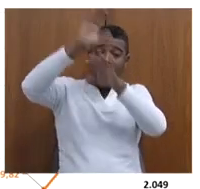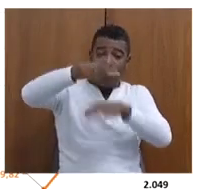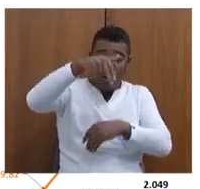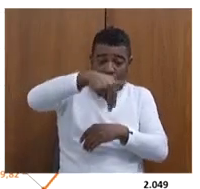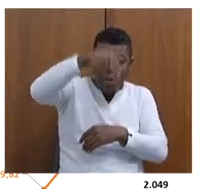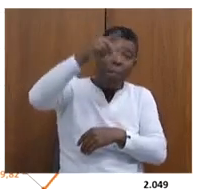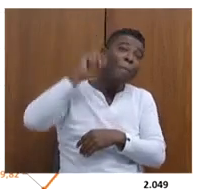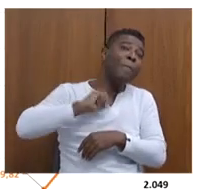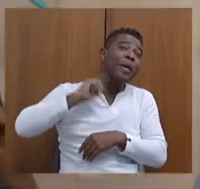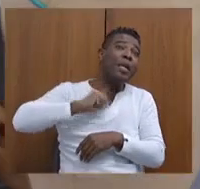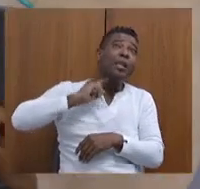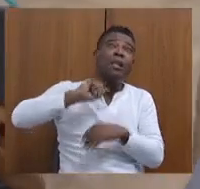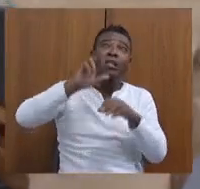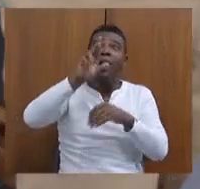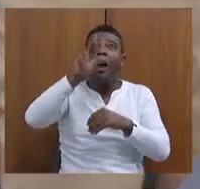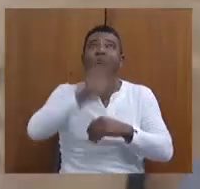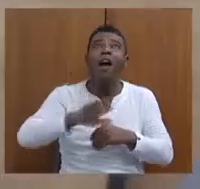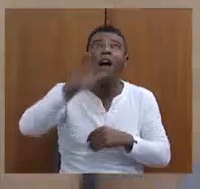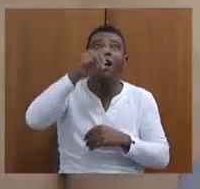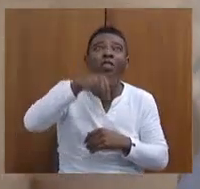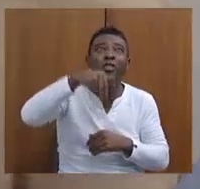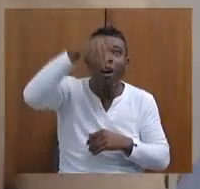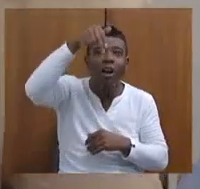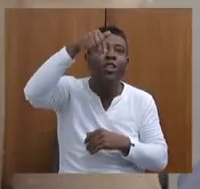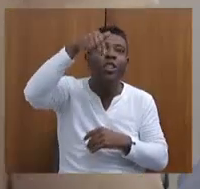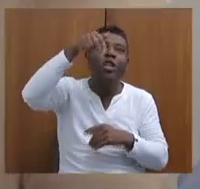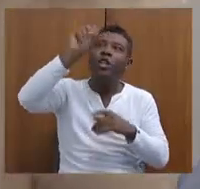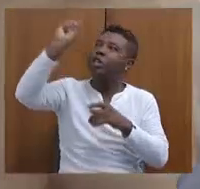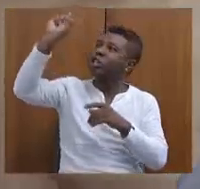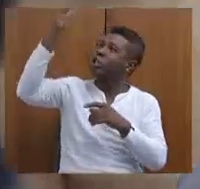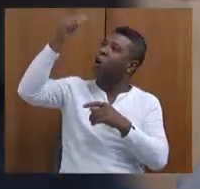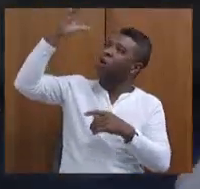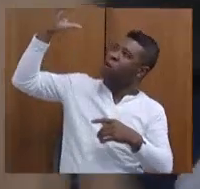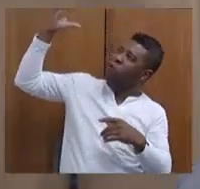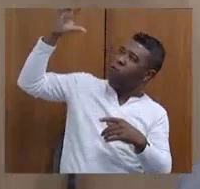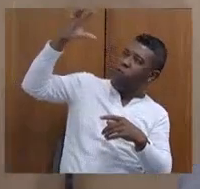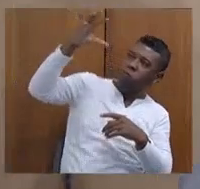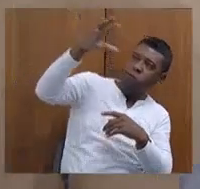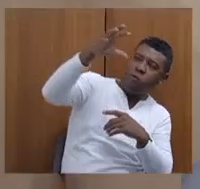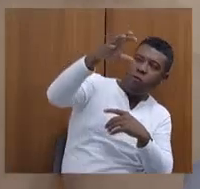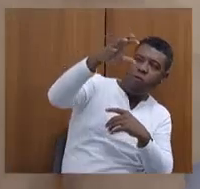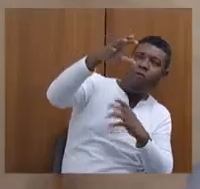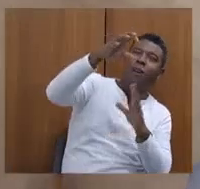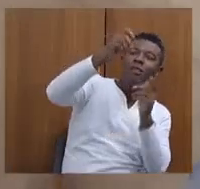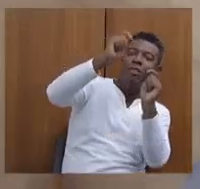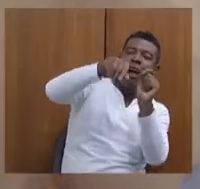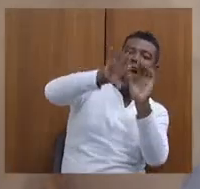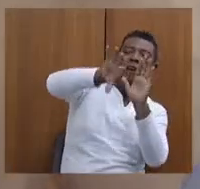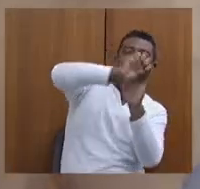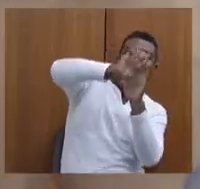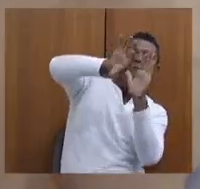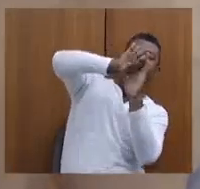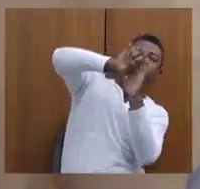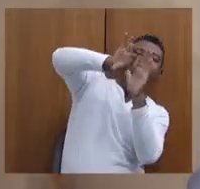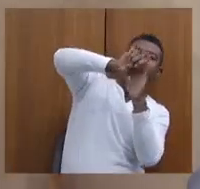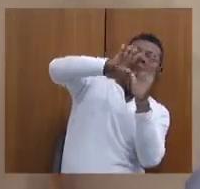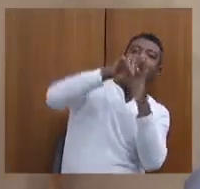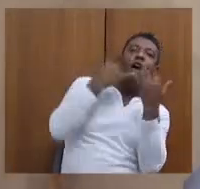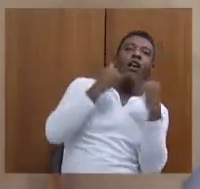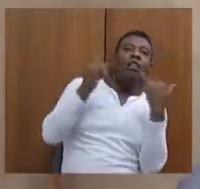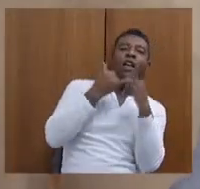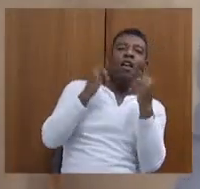estado com os melhores índices falar de médicos do mundo e Vamos tornar esta dádiva